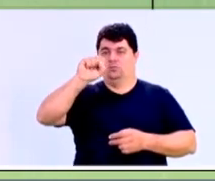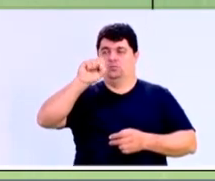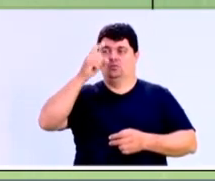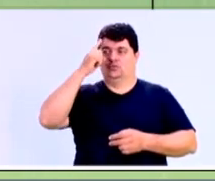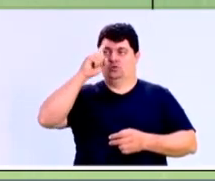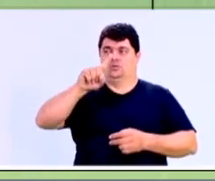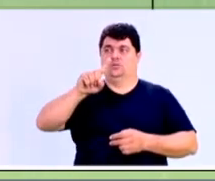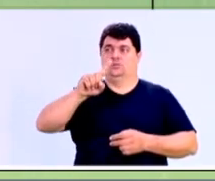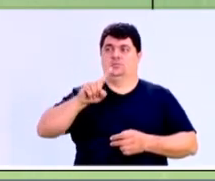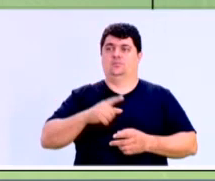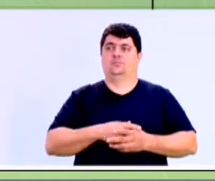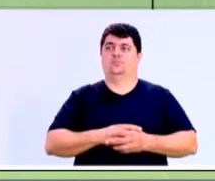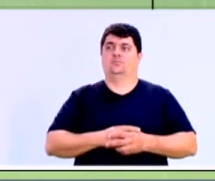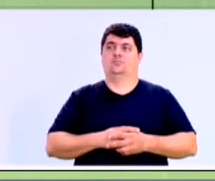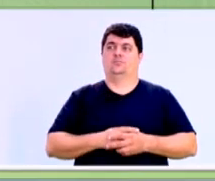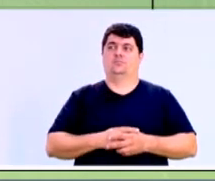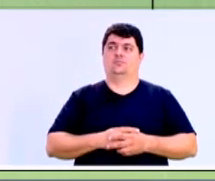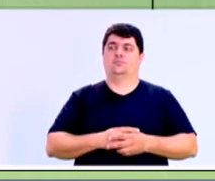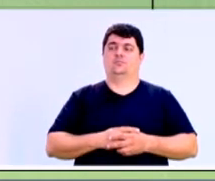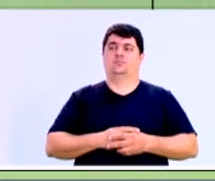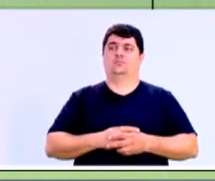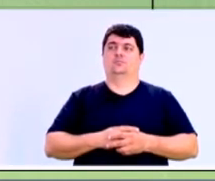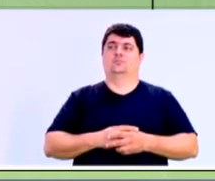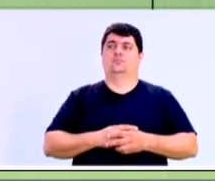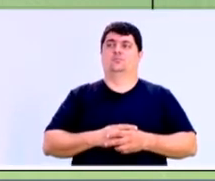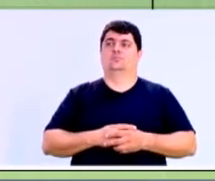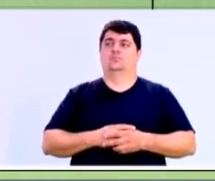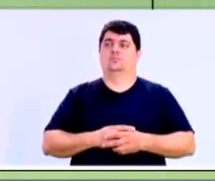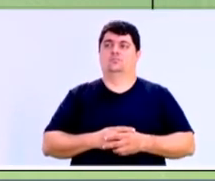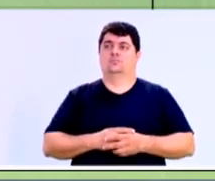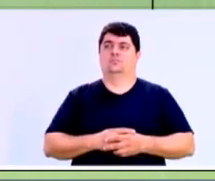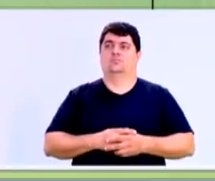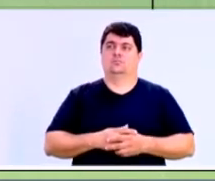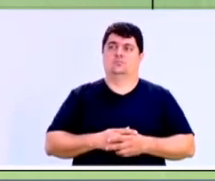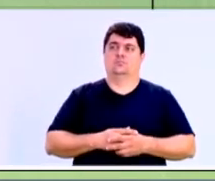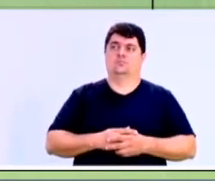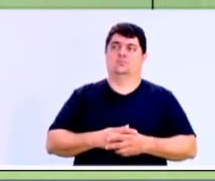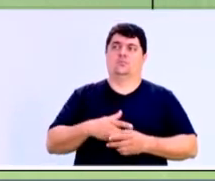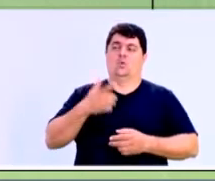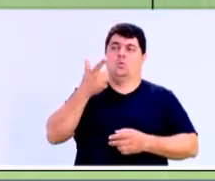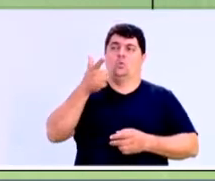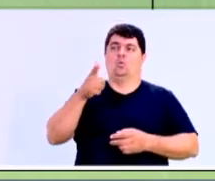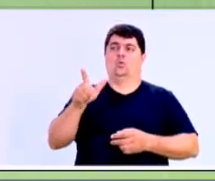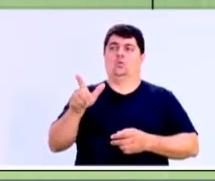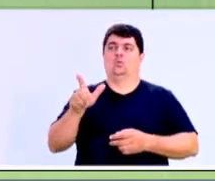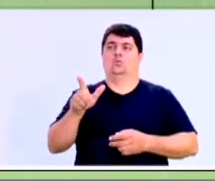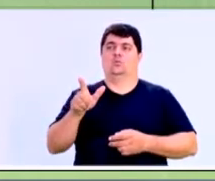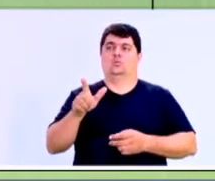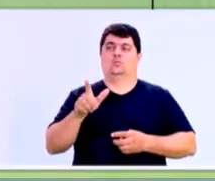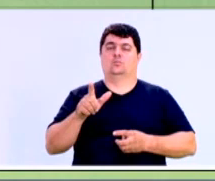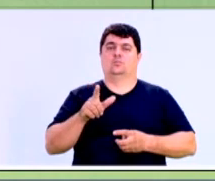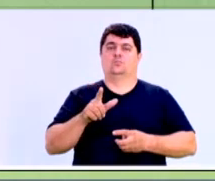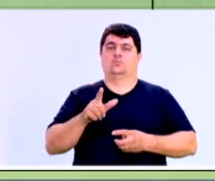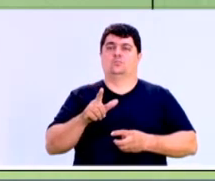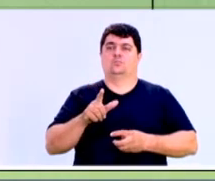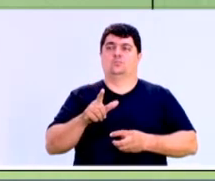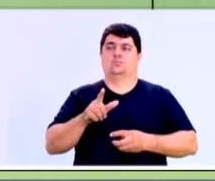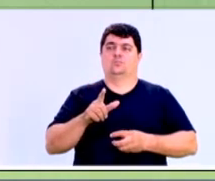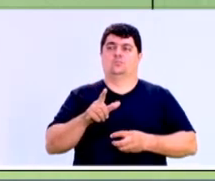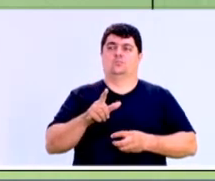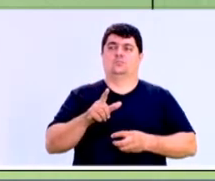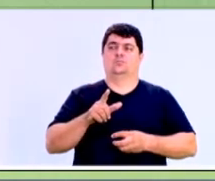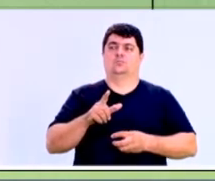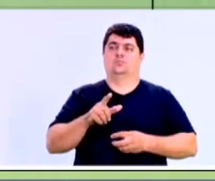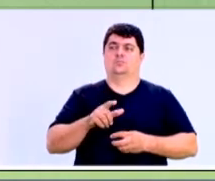35,98. Ok? Então, vamos lá. Vamos calcular mais um. Qual é o próximo aqui? Então, já calculei prazo médio de rotação de estoque.